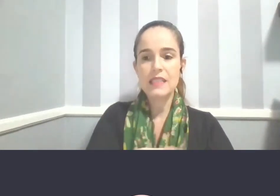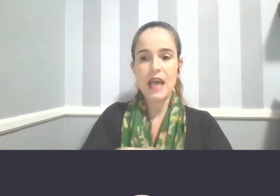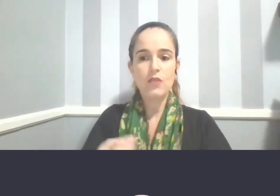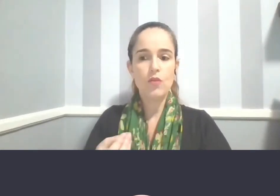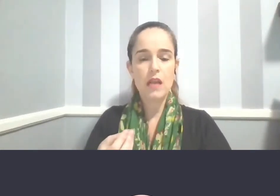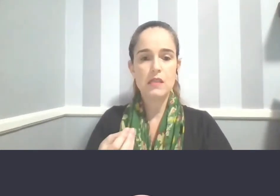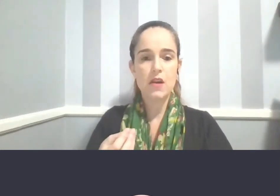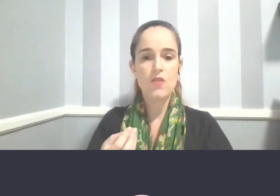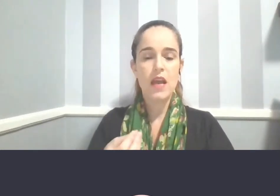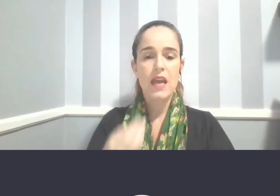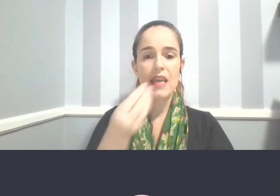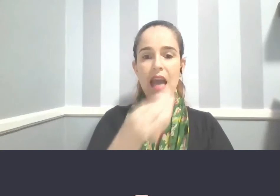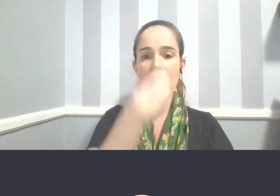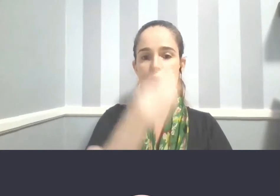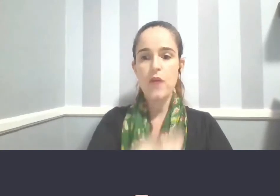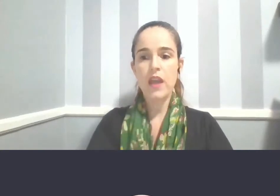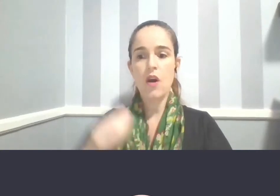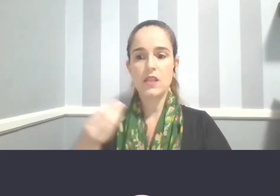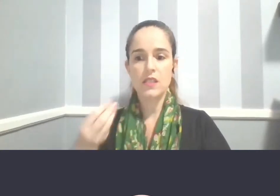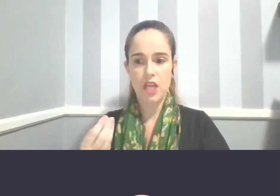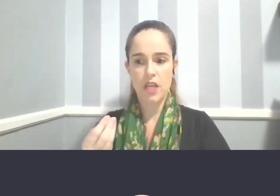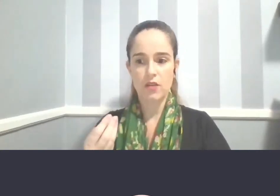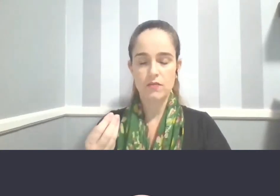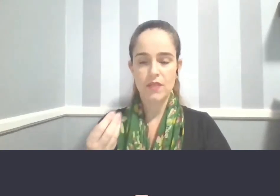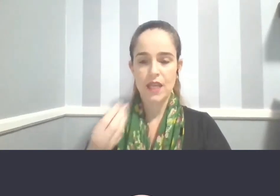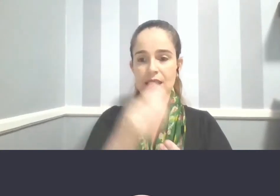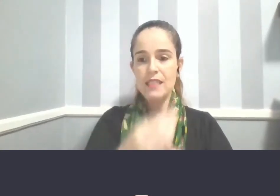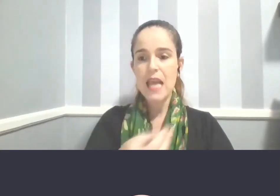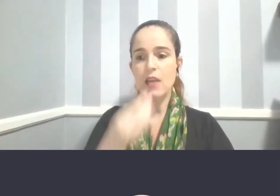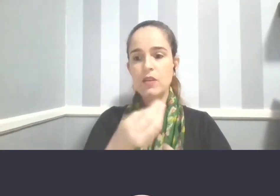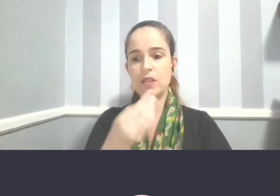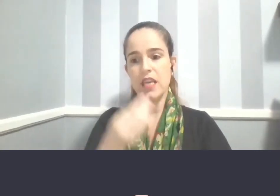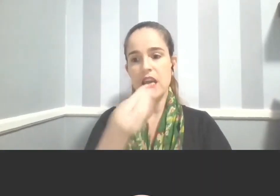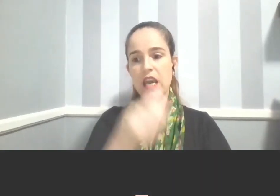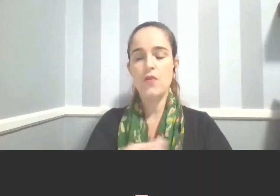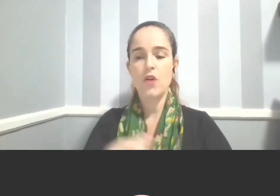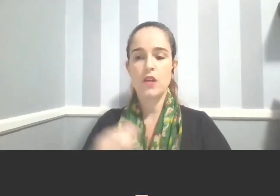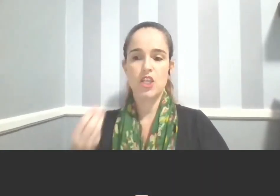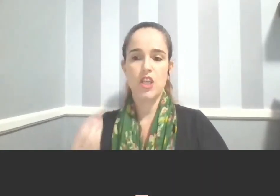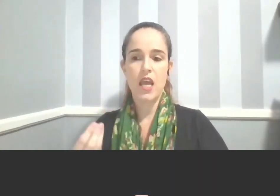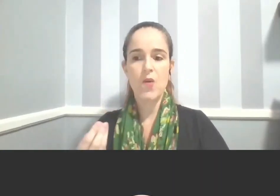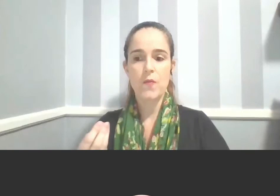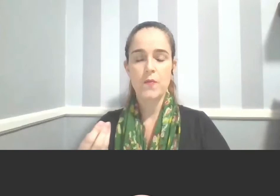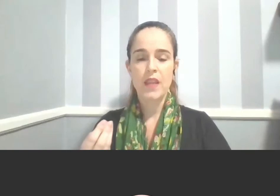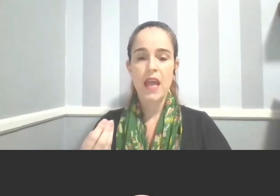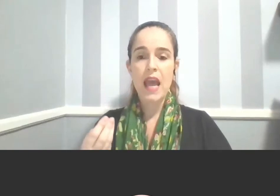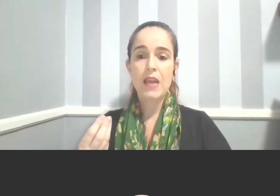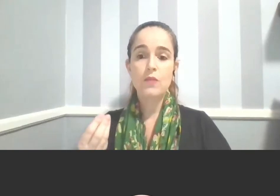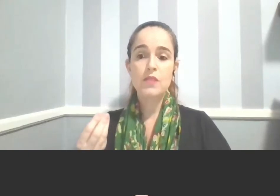sangue que ele sai do coração e ele é rico em oxigênio. Se ele é um sangue rico em